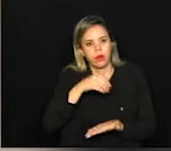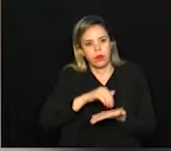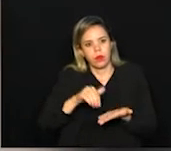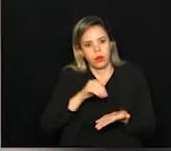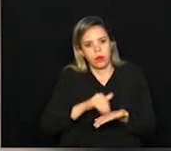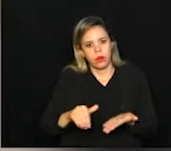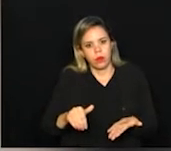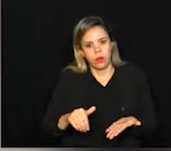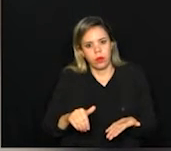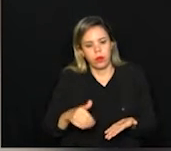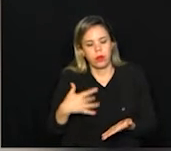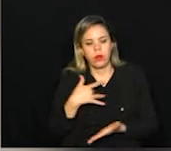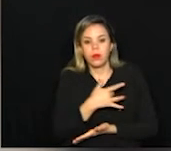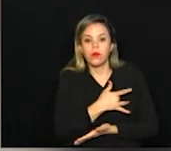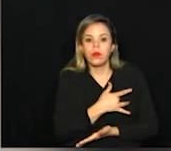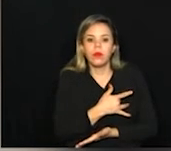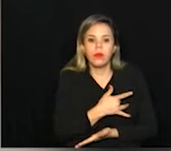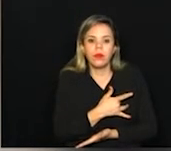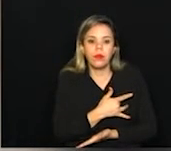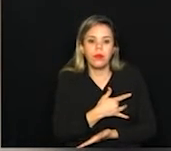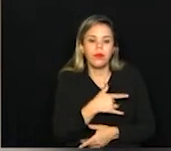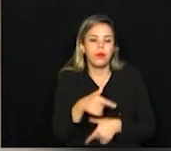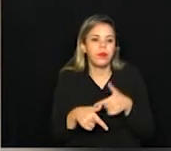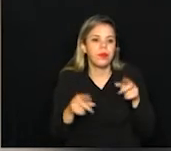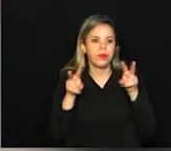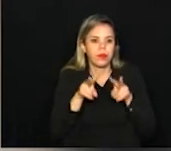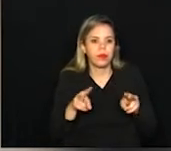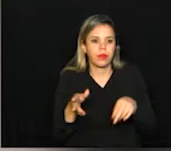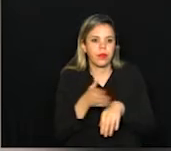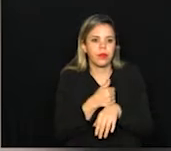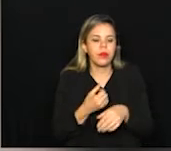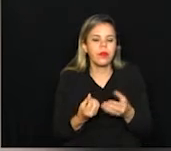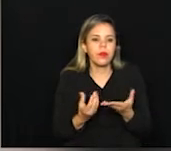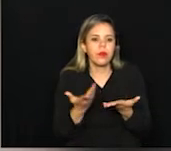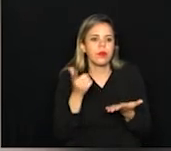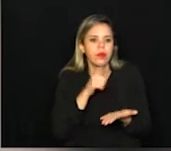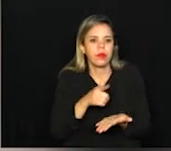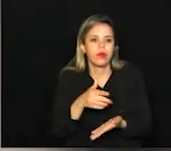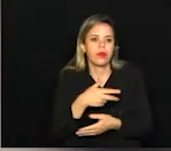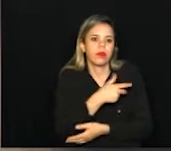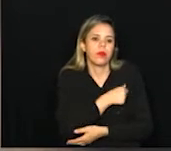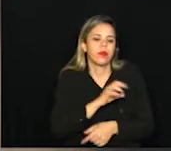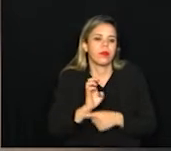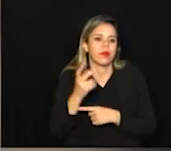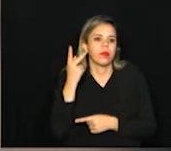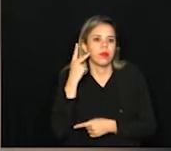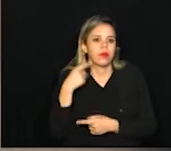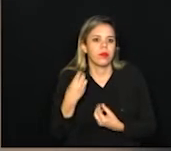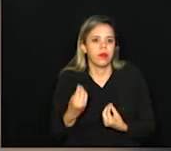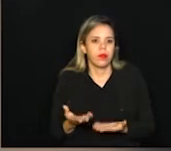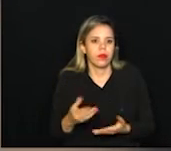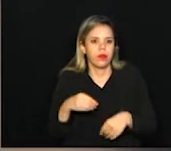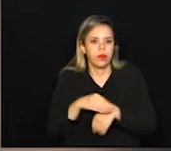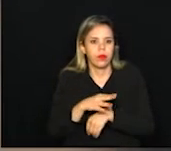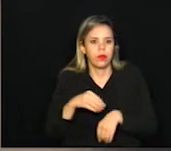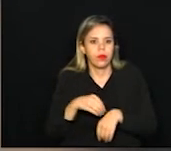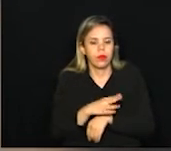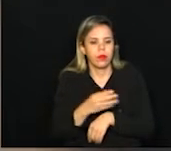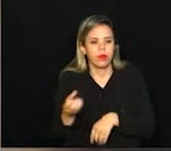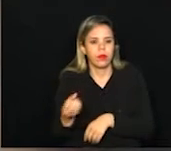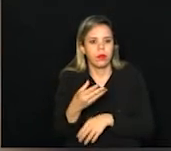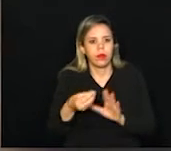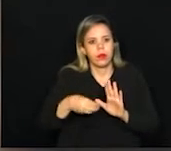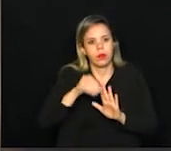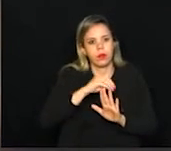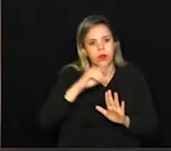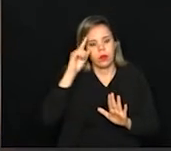e secretários de saúde, estamos podendo antecipar a vacinação no estado de São Paulo. Nós estamos trazendo o novo